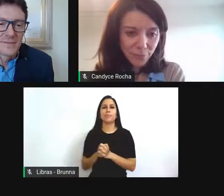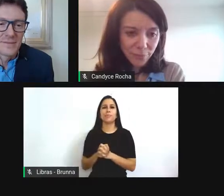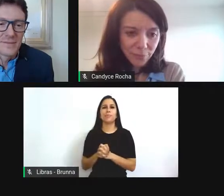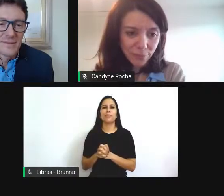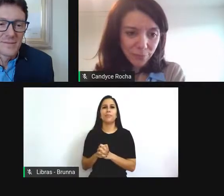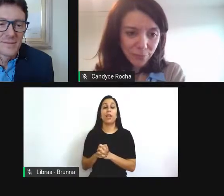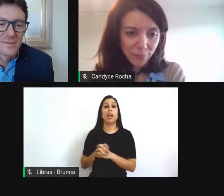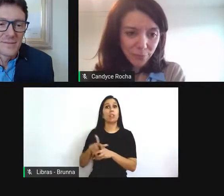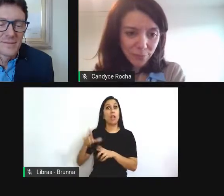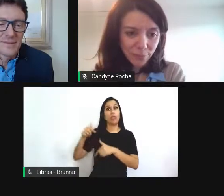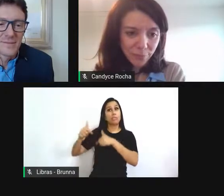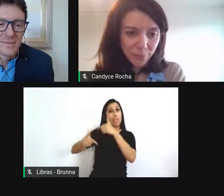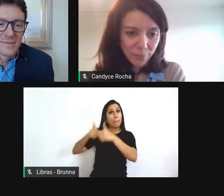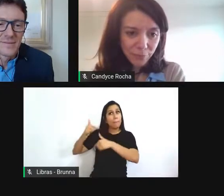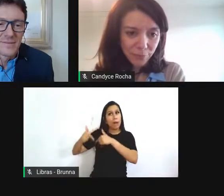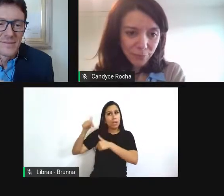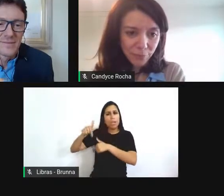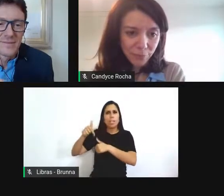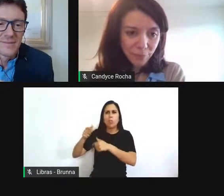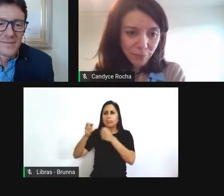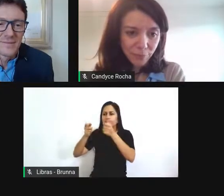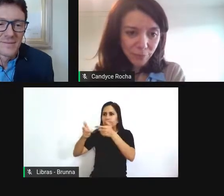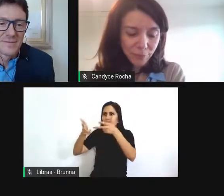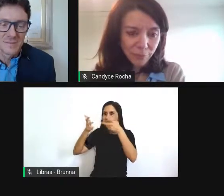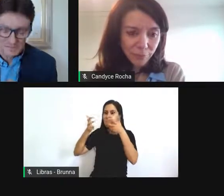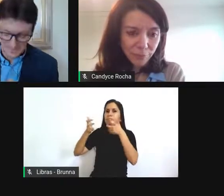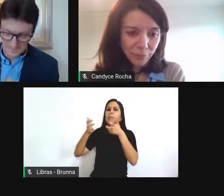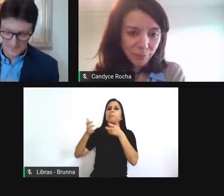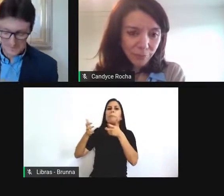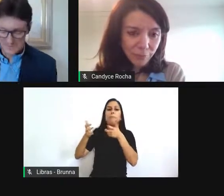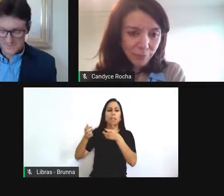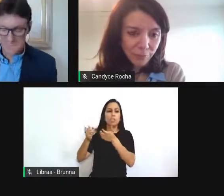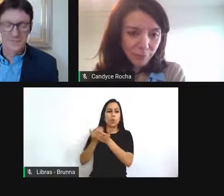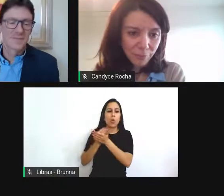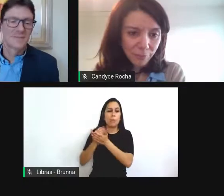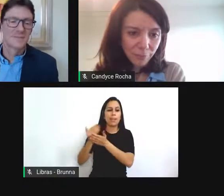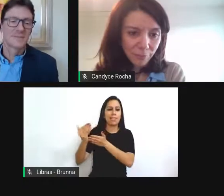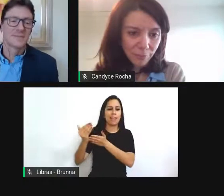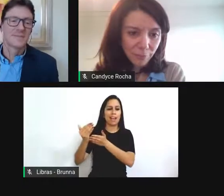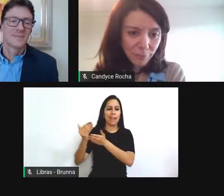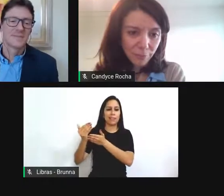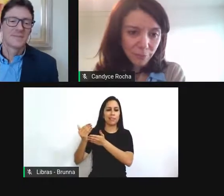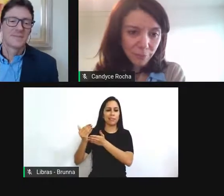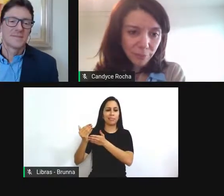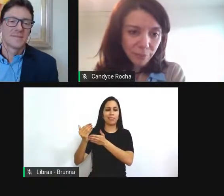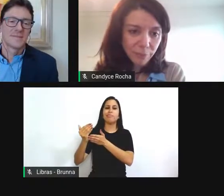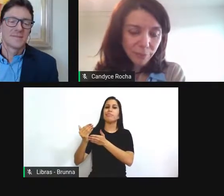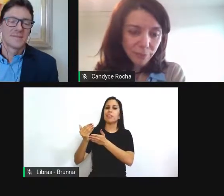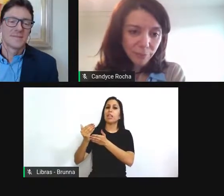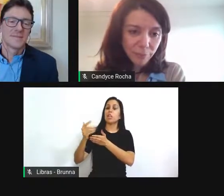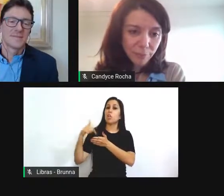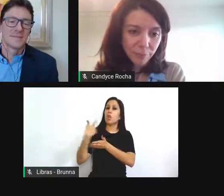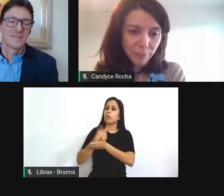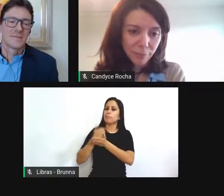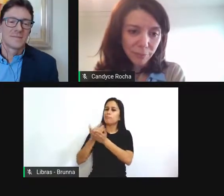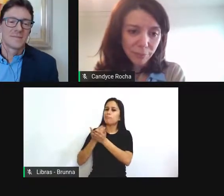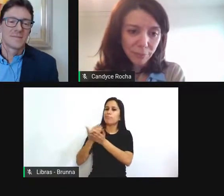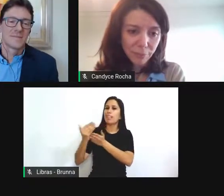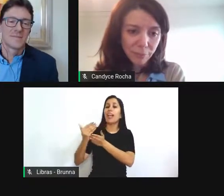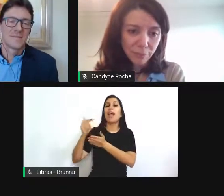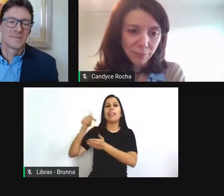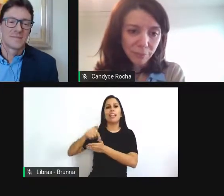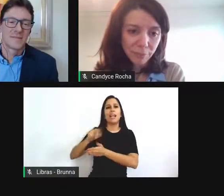tanta atenção que eles quiseram se basear no nosso trabalho, na